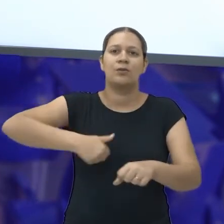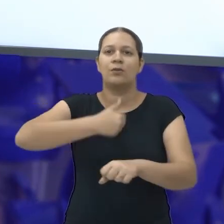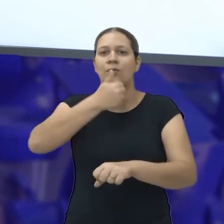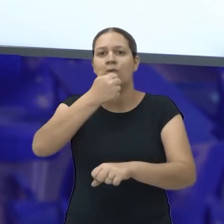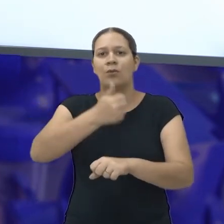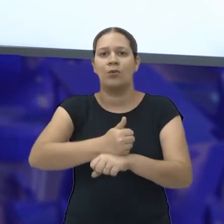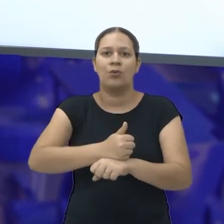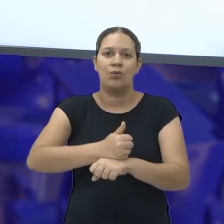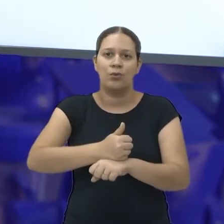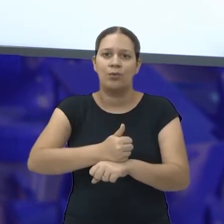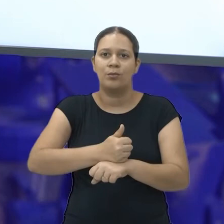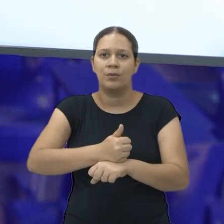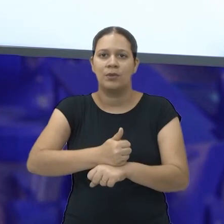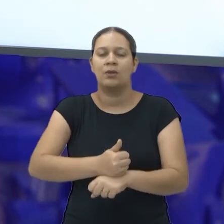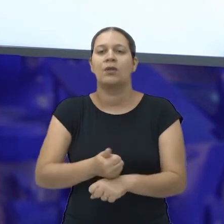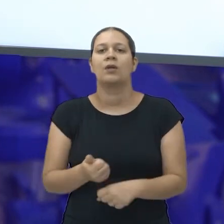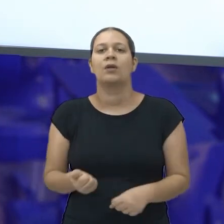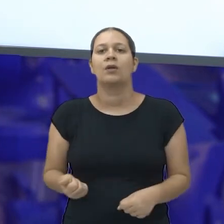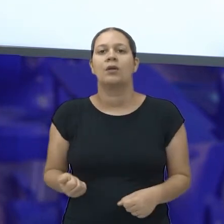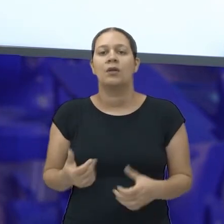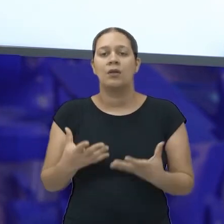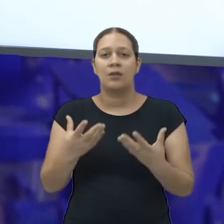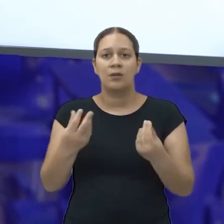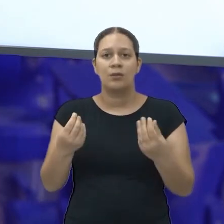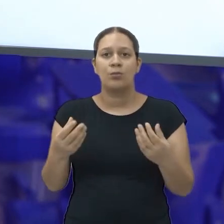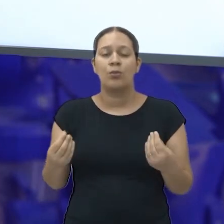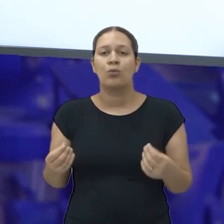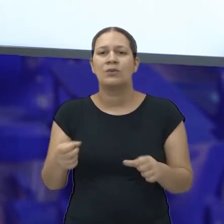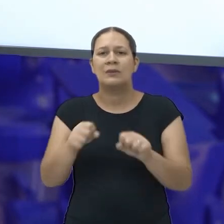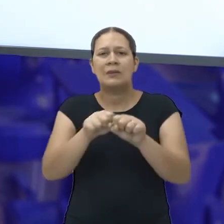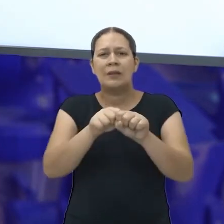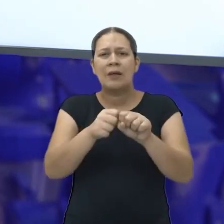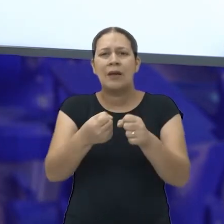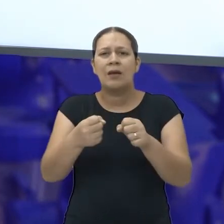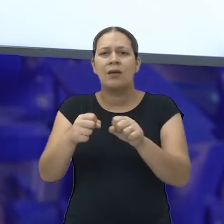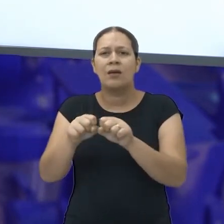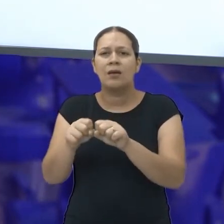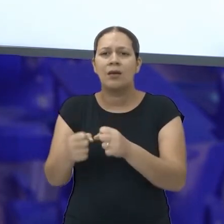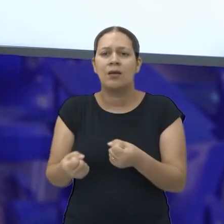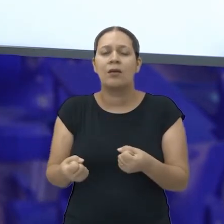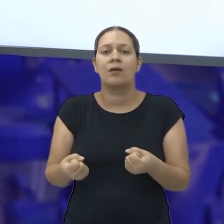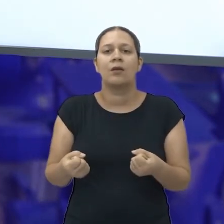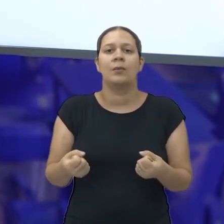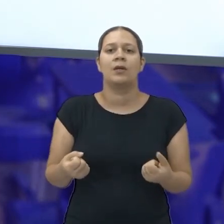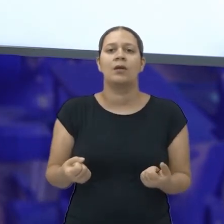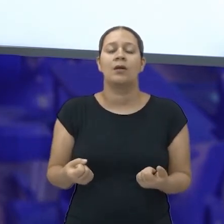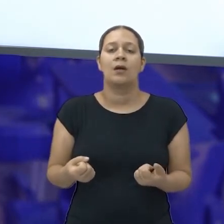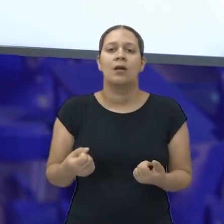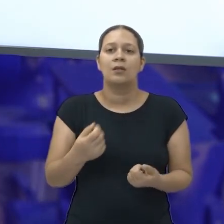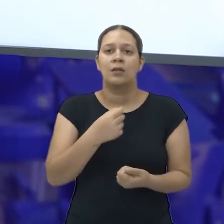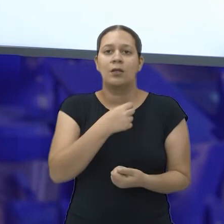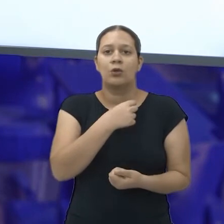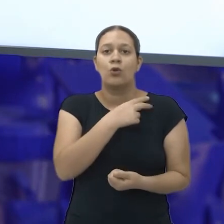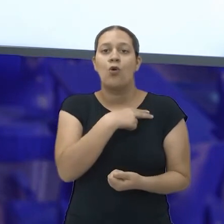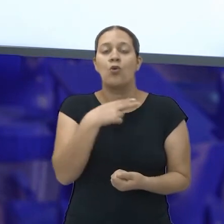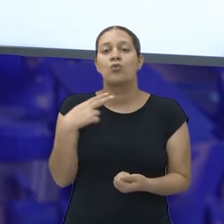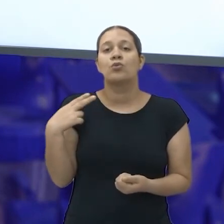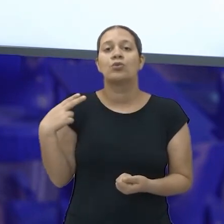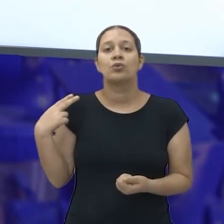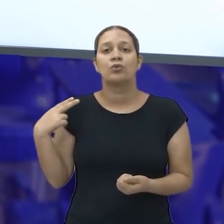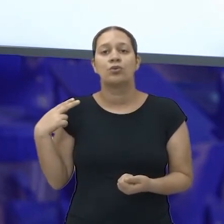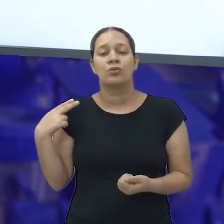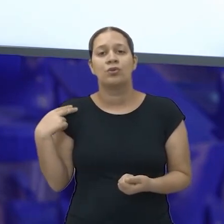for observar, a gente tem um monte de quebras, né, na nossa